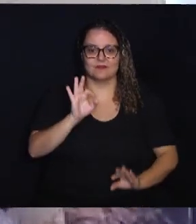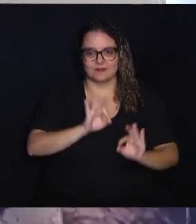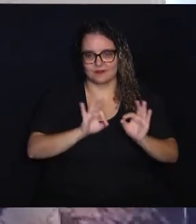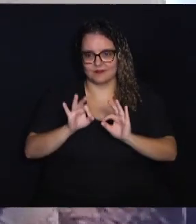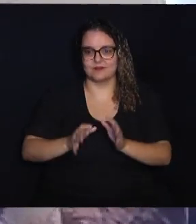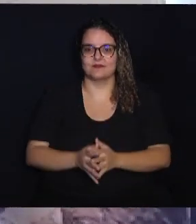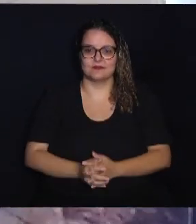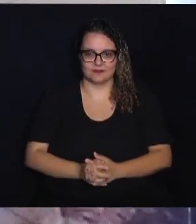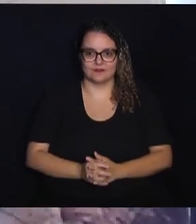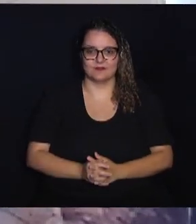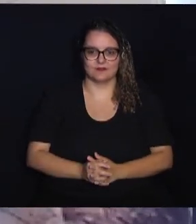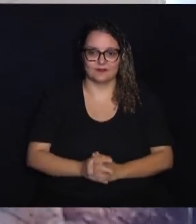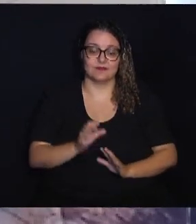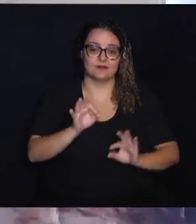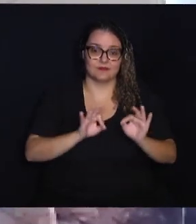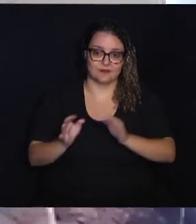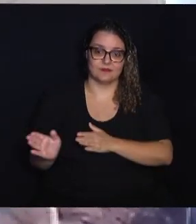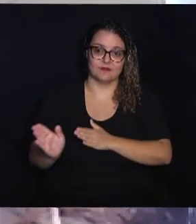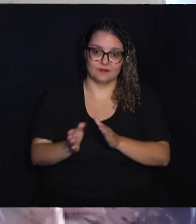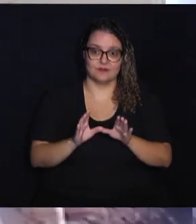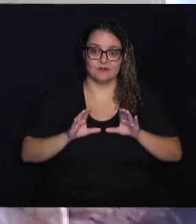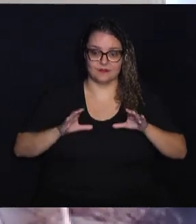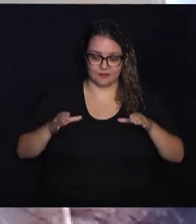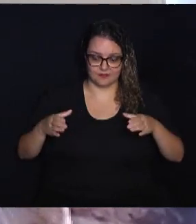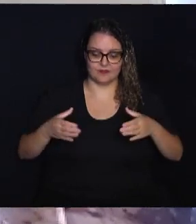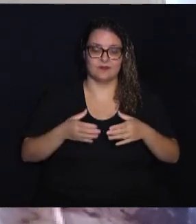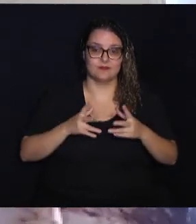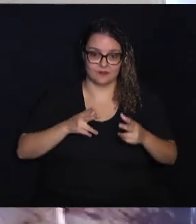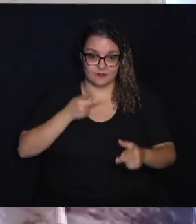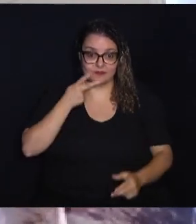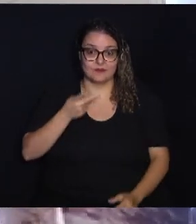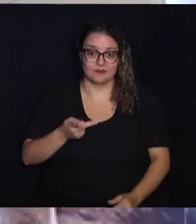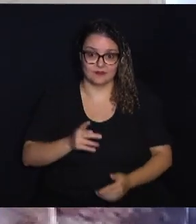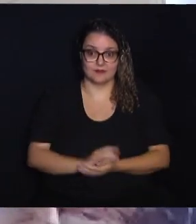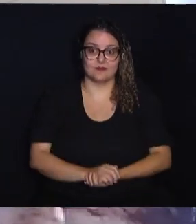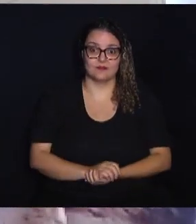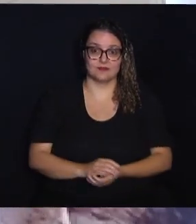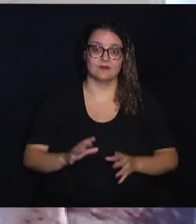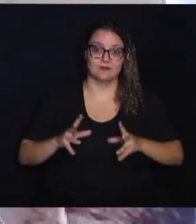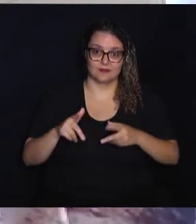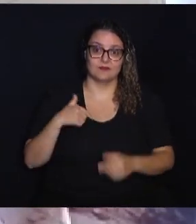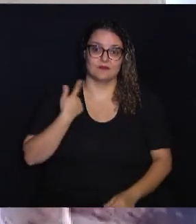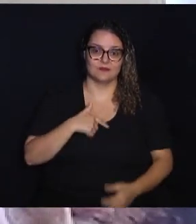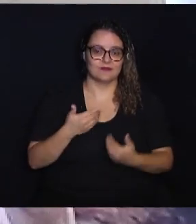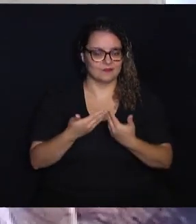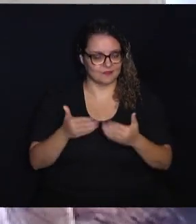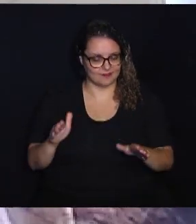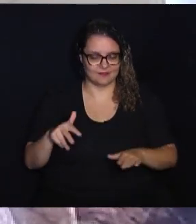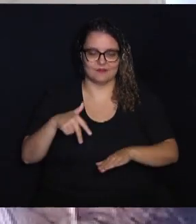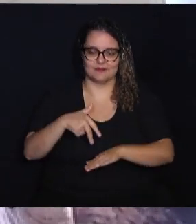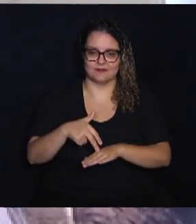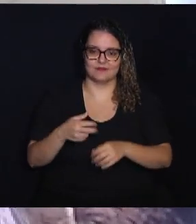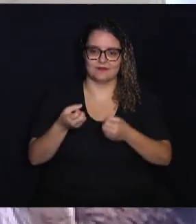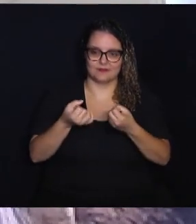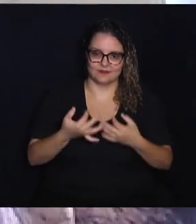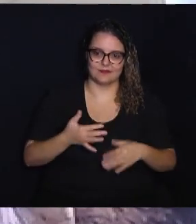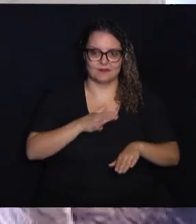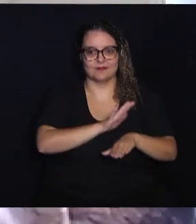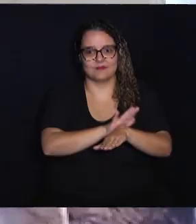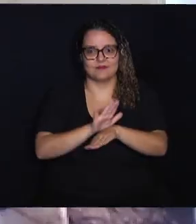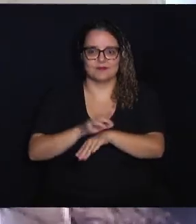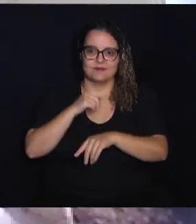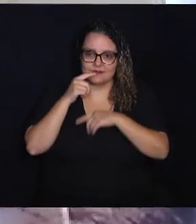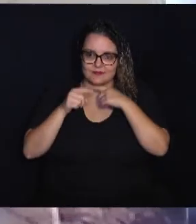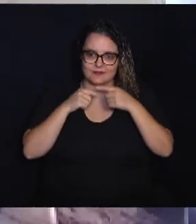sobre o projeto. Esse projeto ele foi conduzido por um time, né, como eu falei, então nós todos estamos à disposição